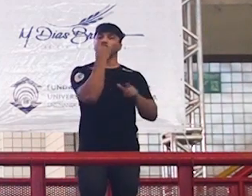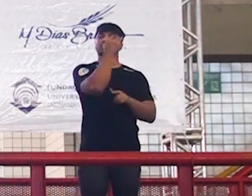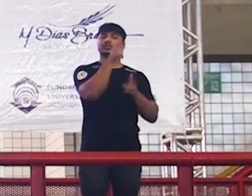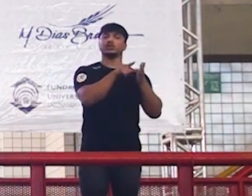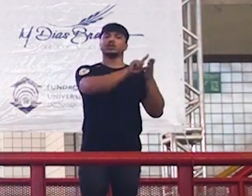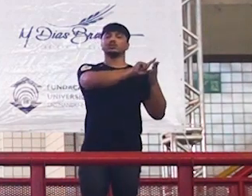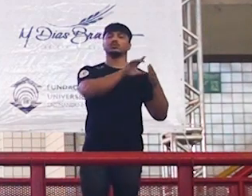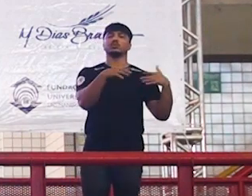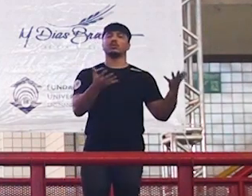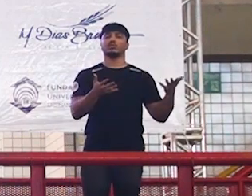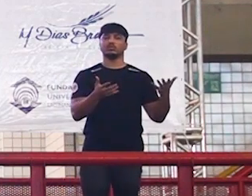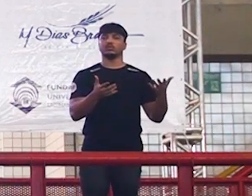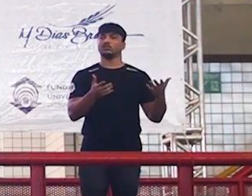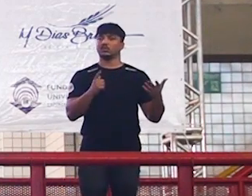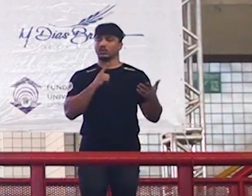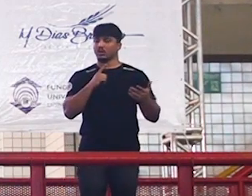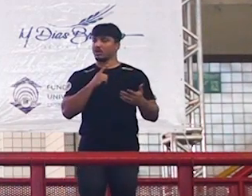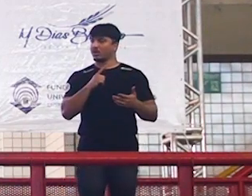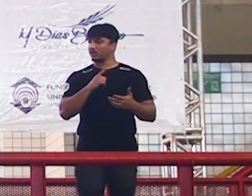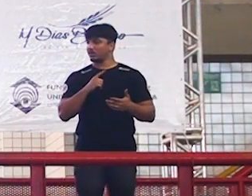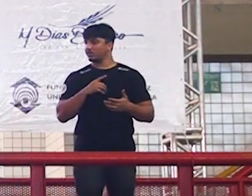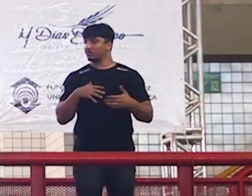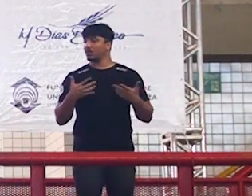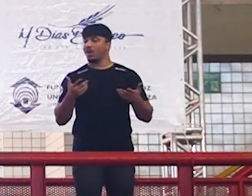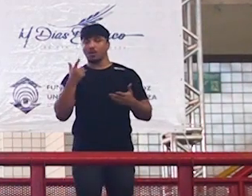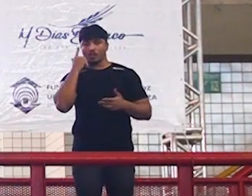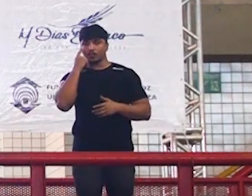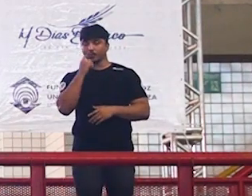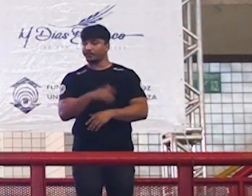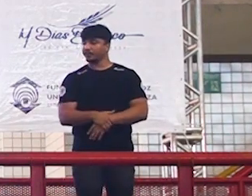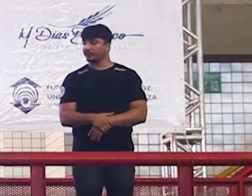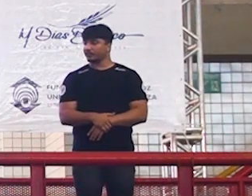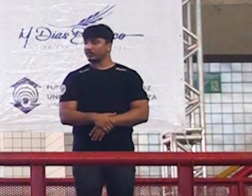não? Tem, rapaz. Ó,